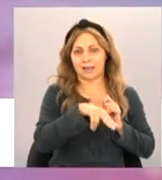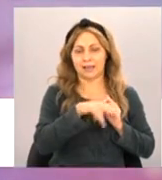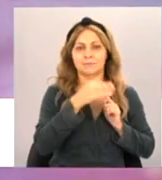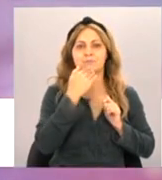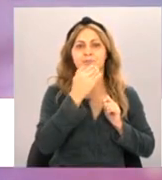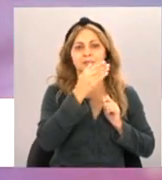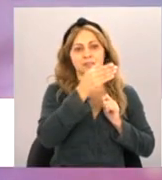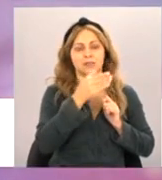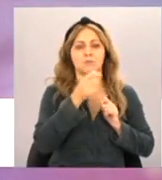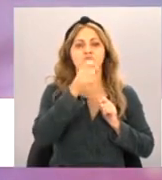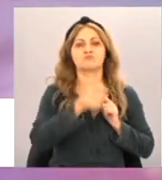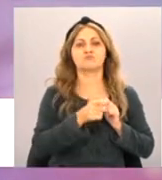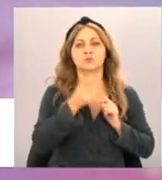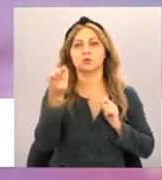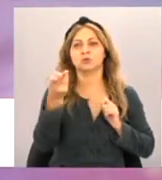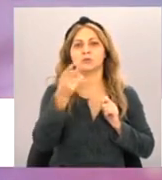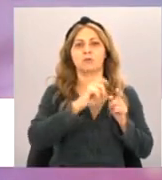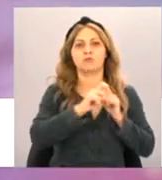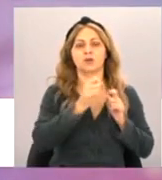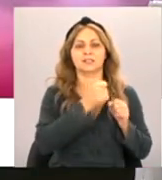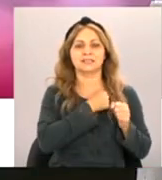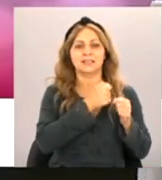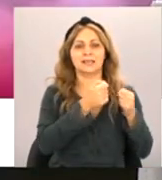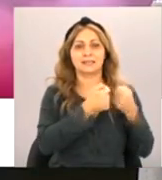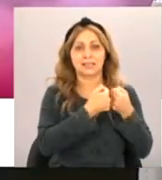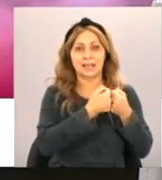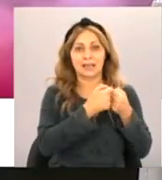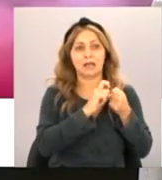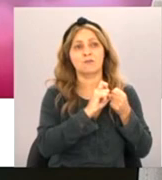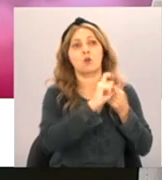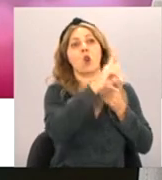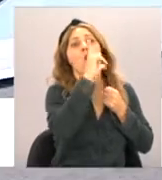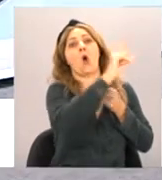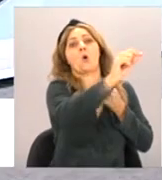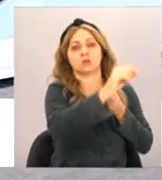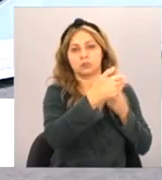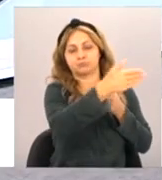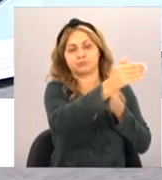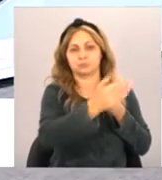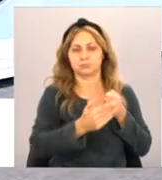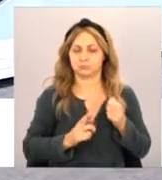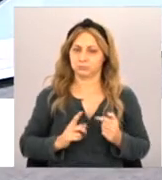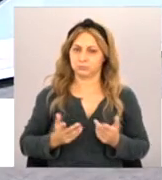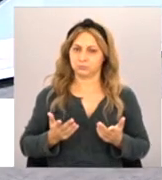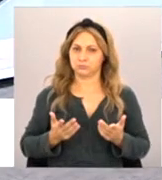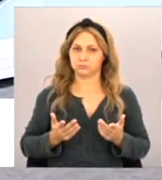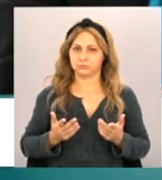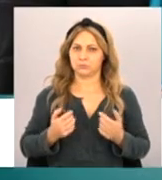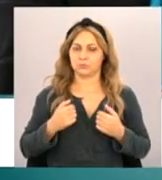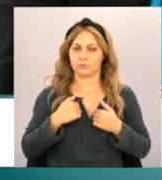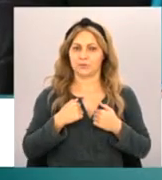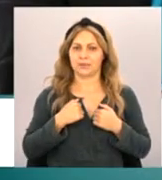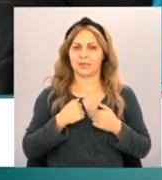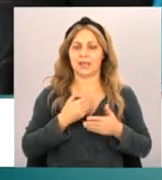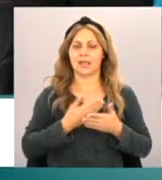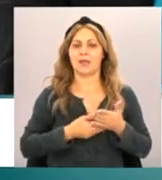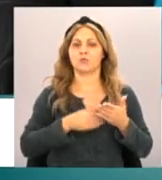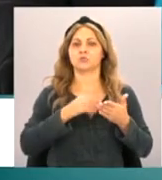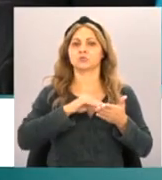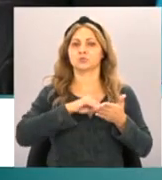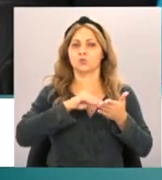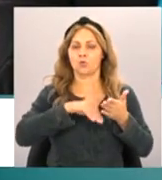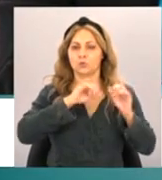refugiados do outro lado uma número de praia reclinável estofado recepção ou um tratado ou um acordo